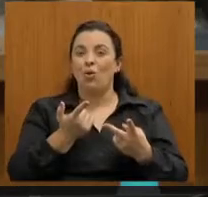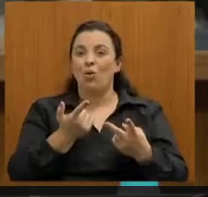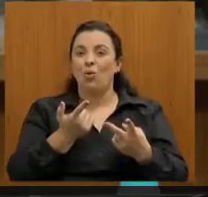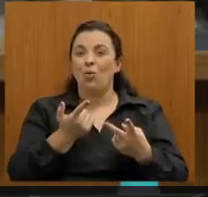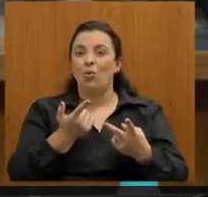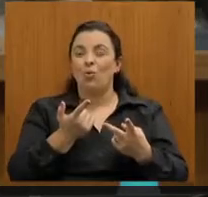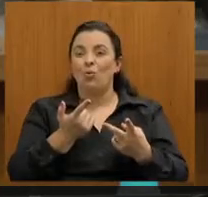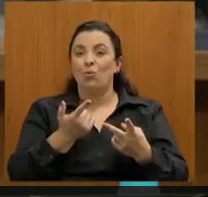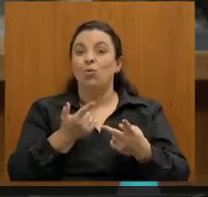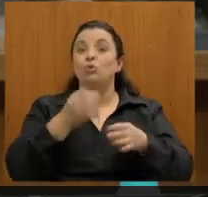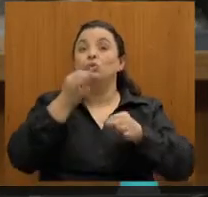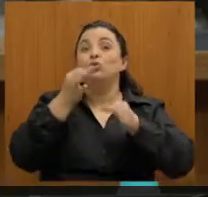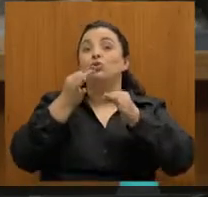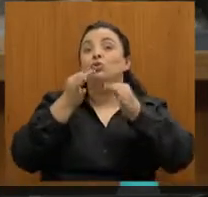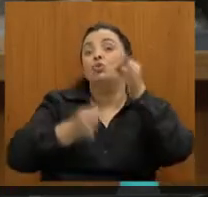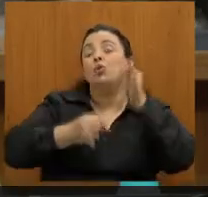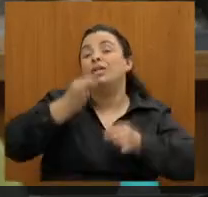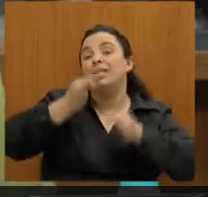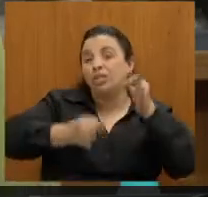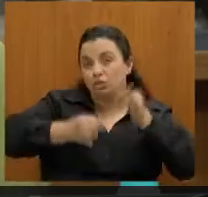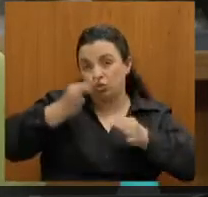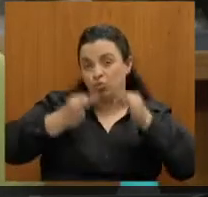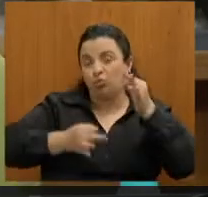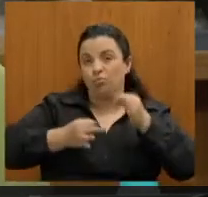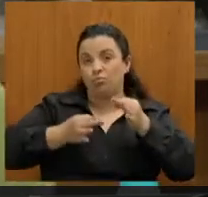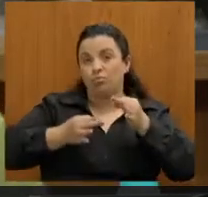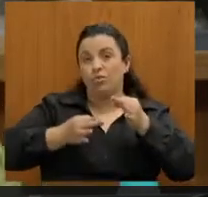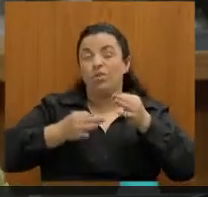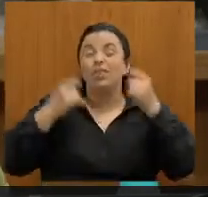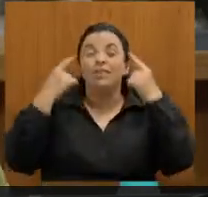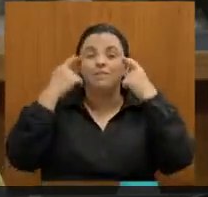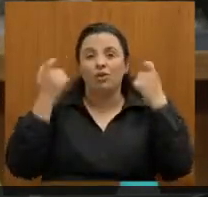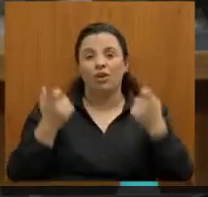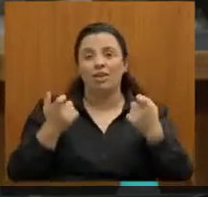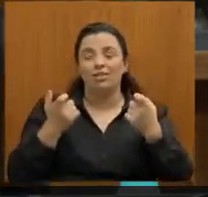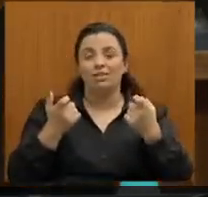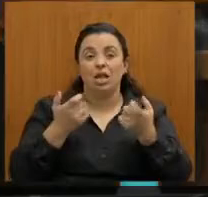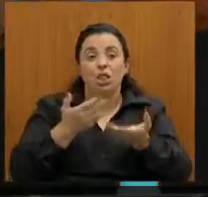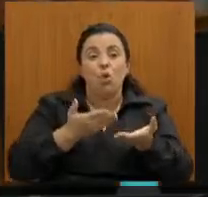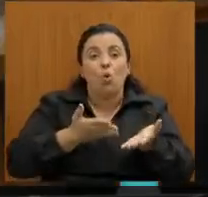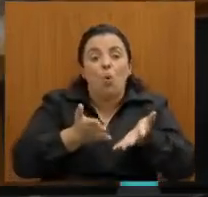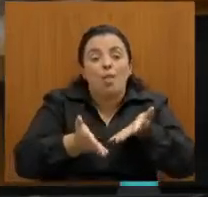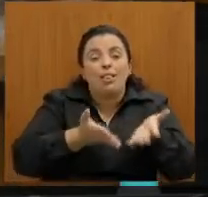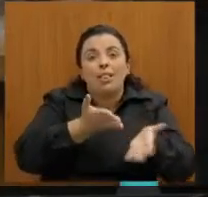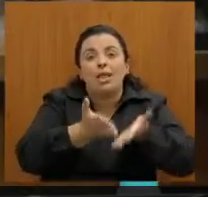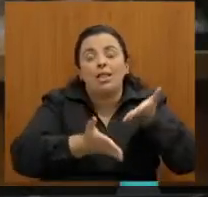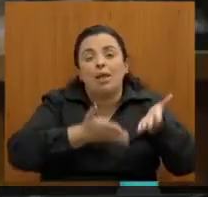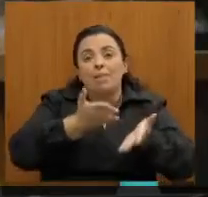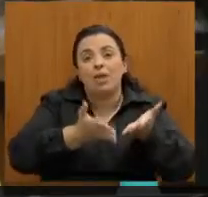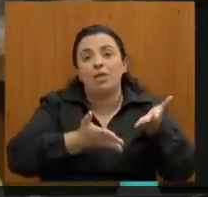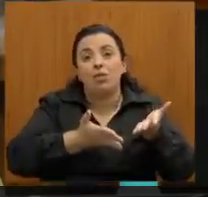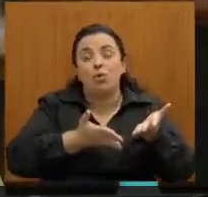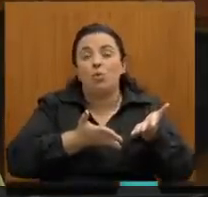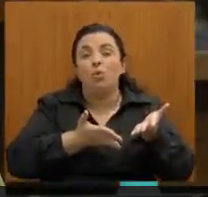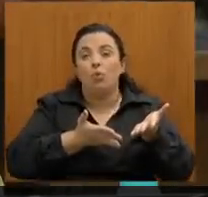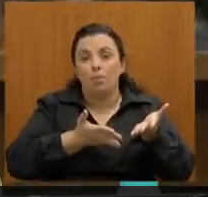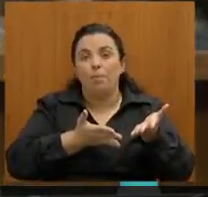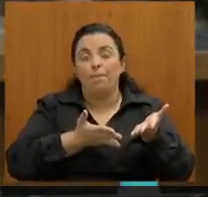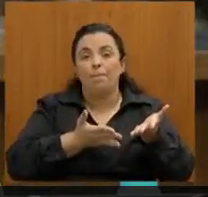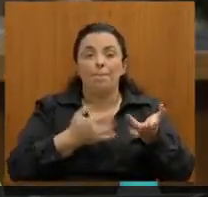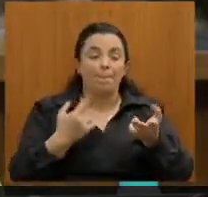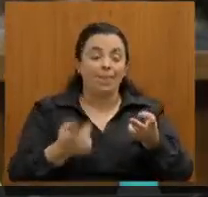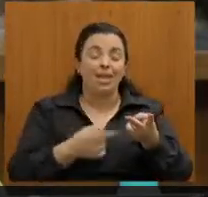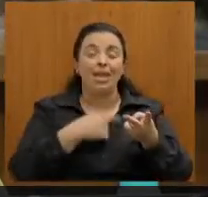viés da tratativa jurídica da violência a tratativa combativa da violência doméstica